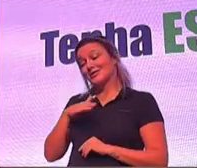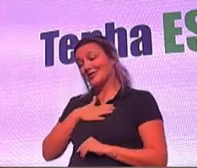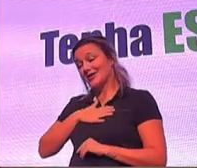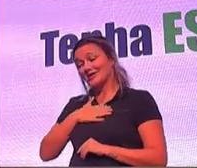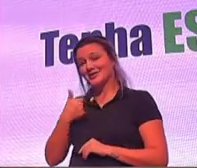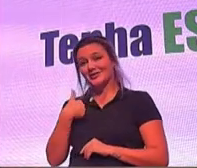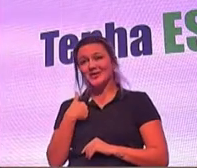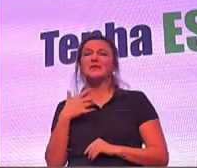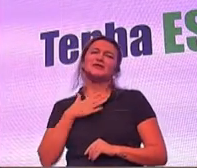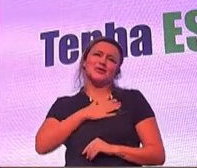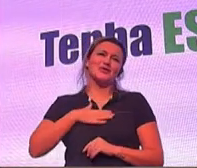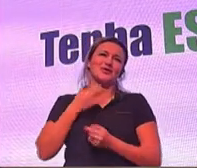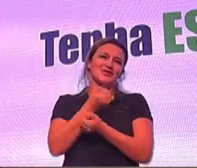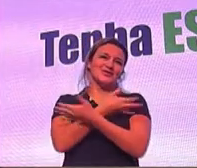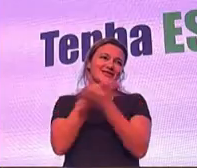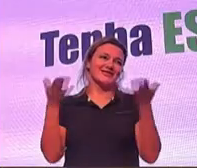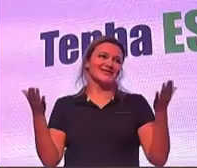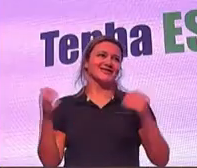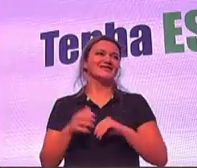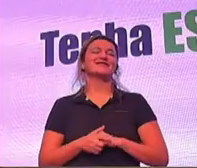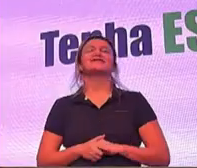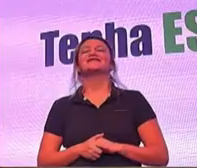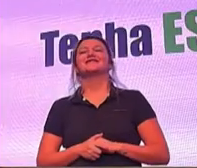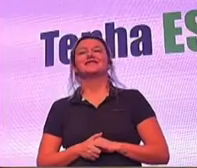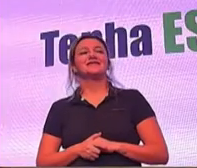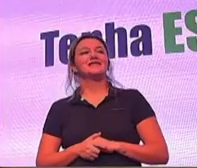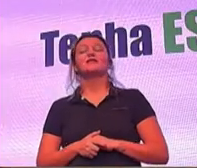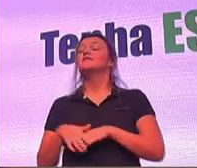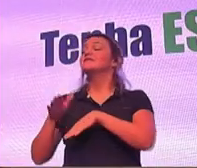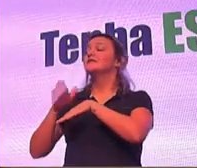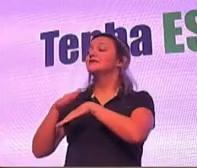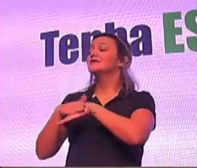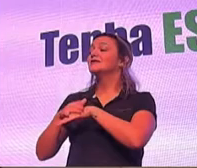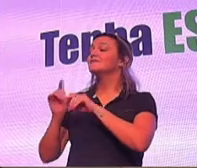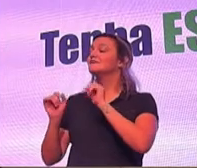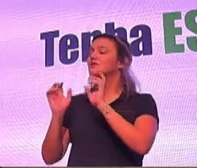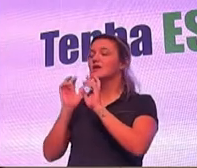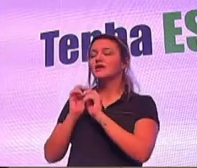Mas eu gosto de todos vocês. O que que faz? É apuração,